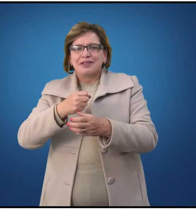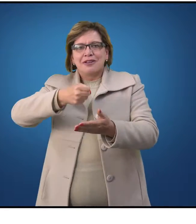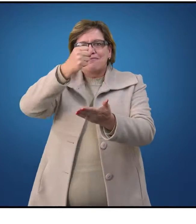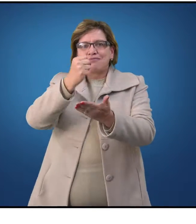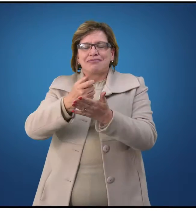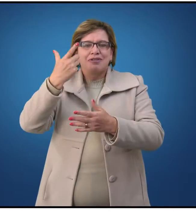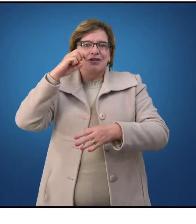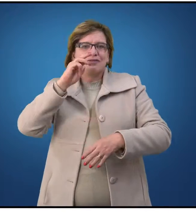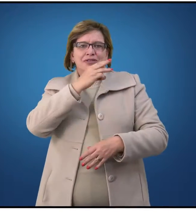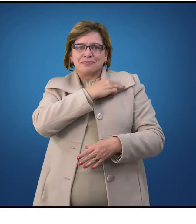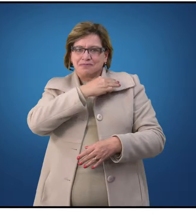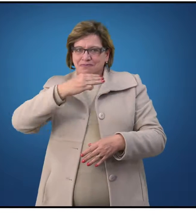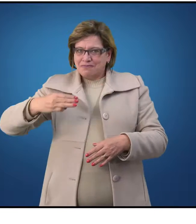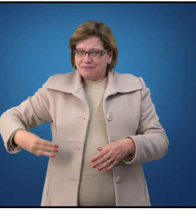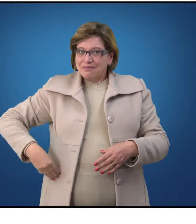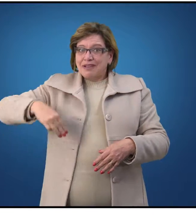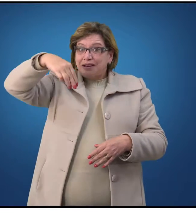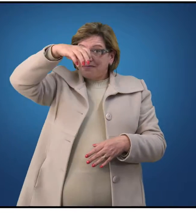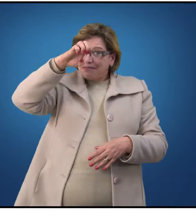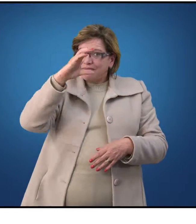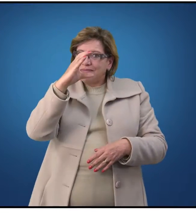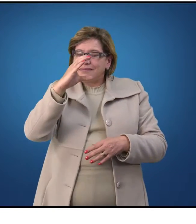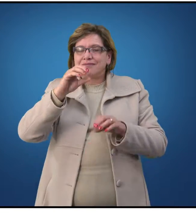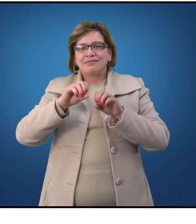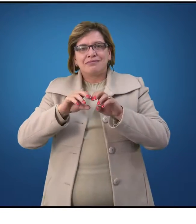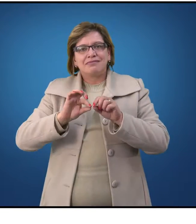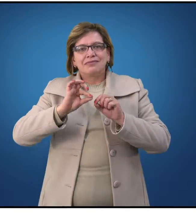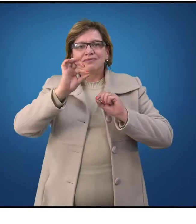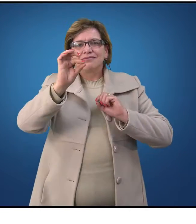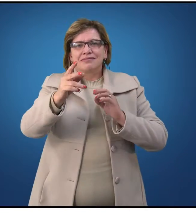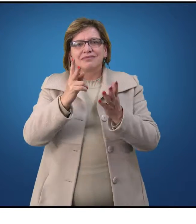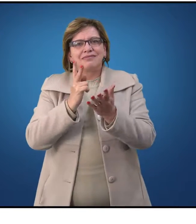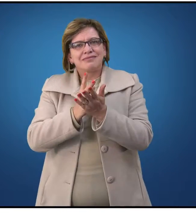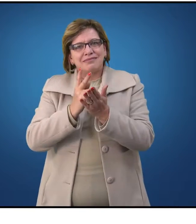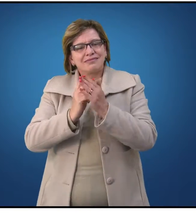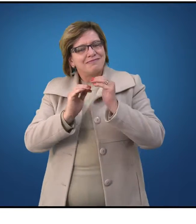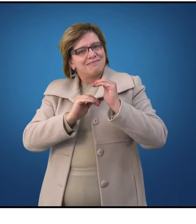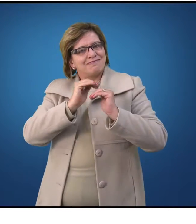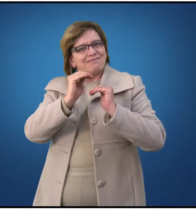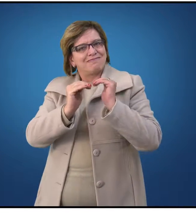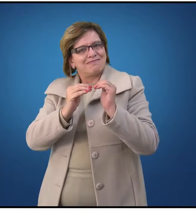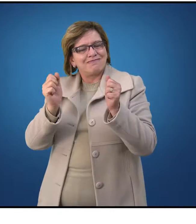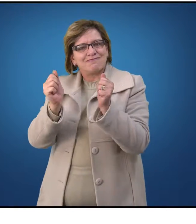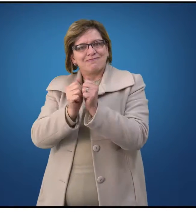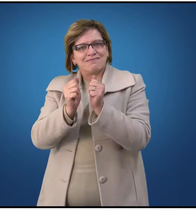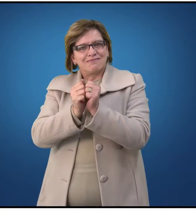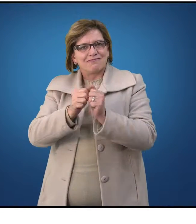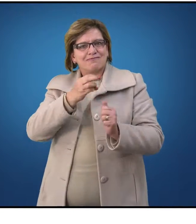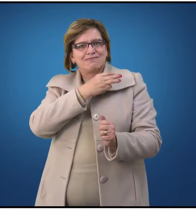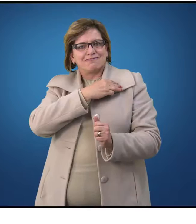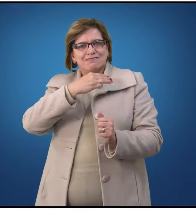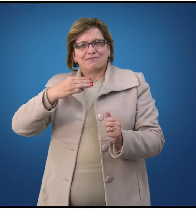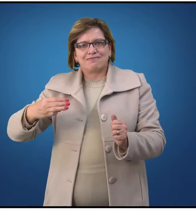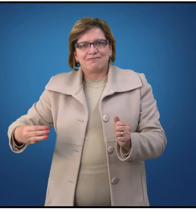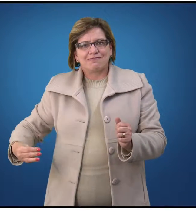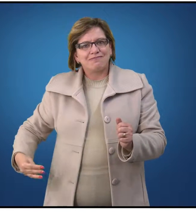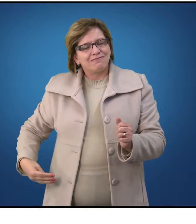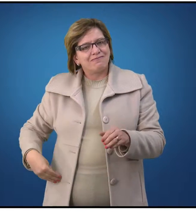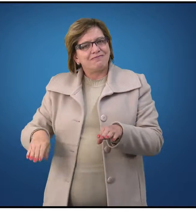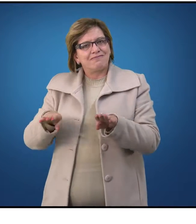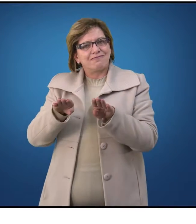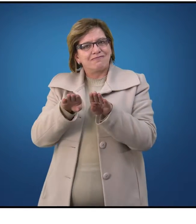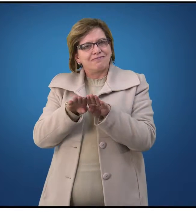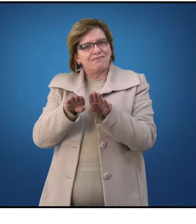ela é credenciada para trabalhar com a educação à distância e para que continue esse processo junto ao Ministério da Educação,